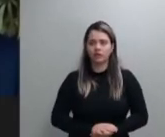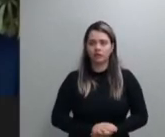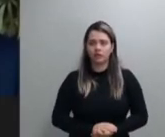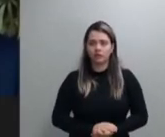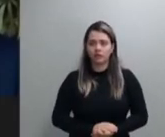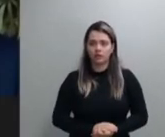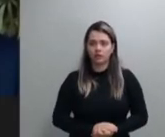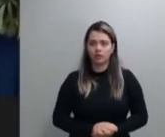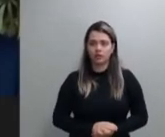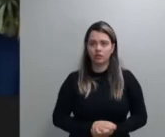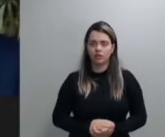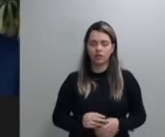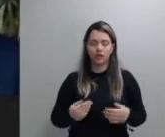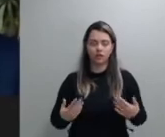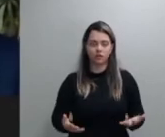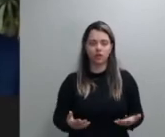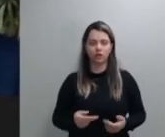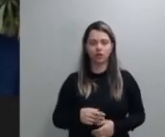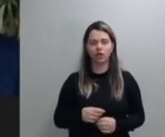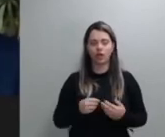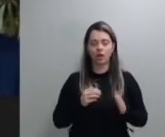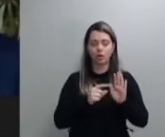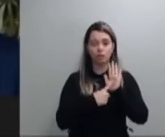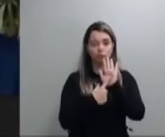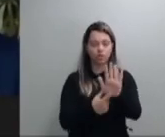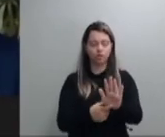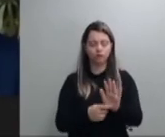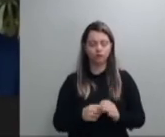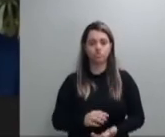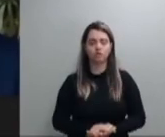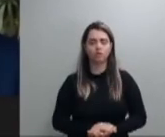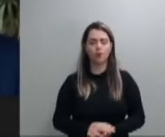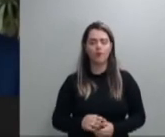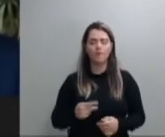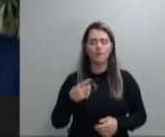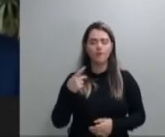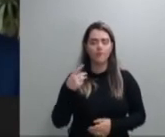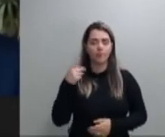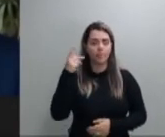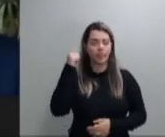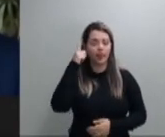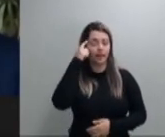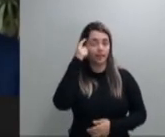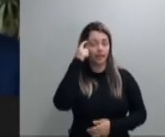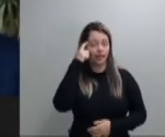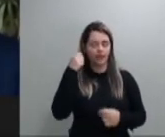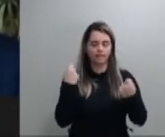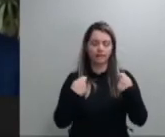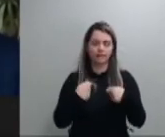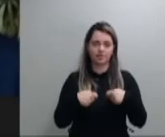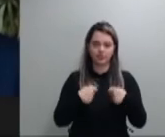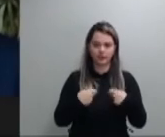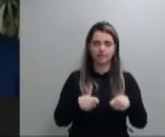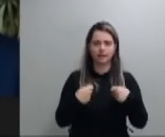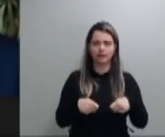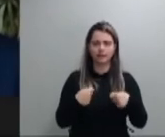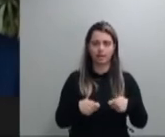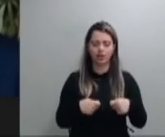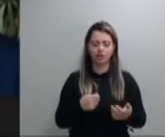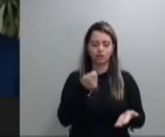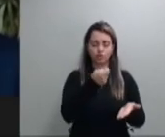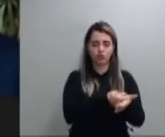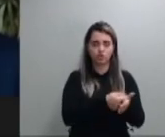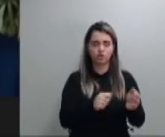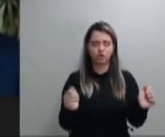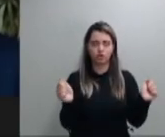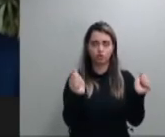lanço o destaque partindo da ideia de que haveria necessidade sim do registro na junta comercial